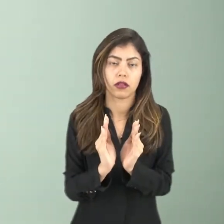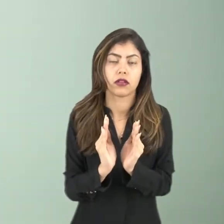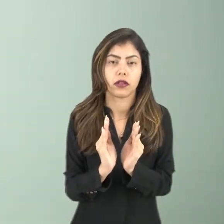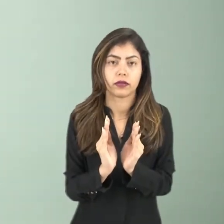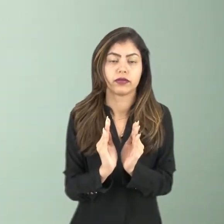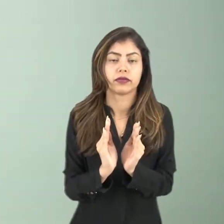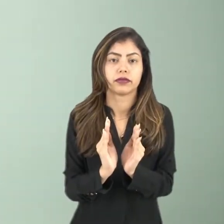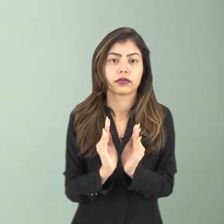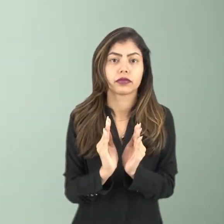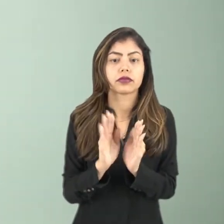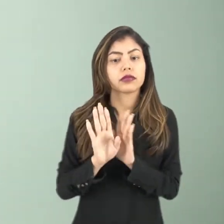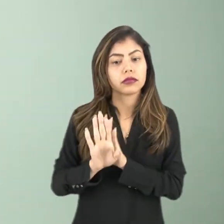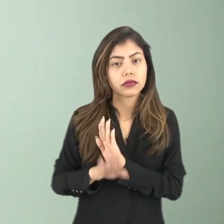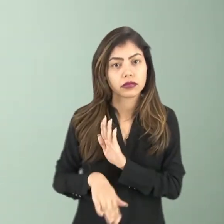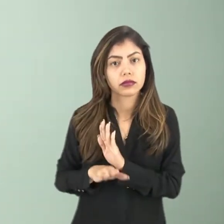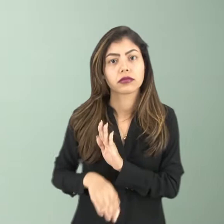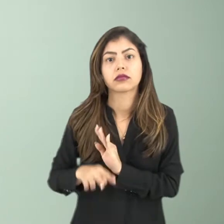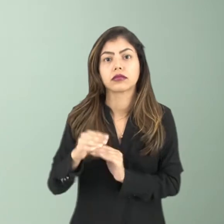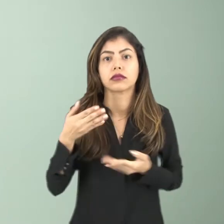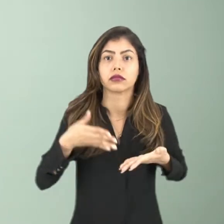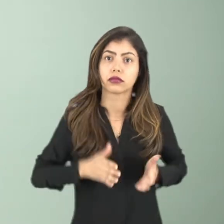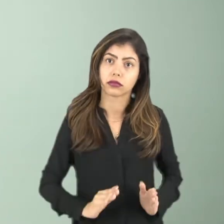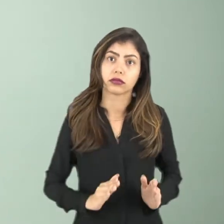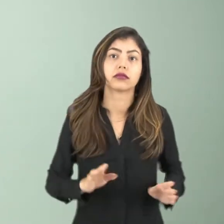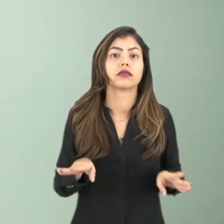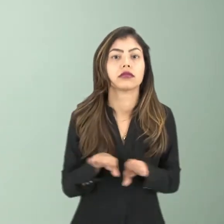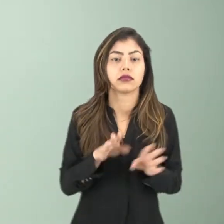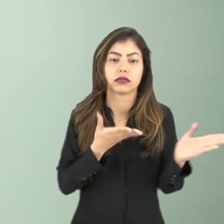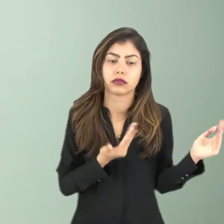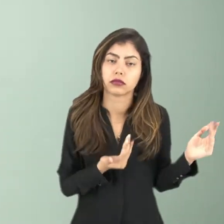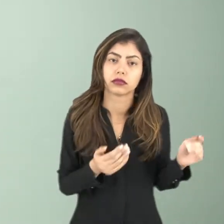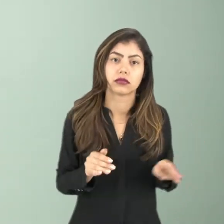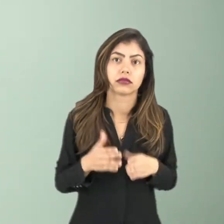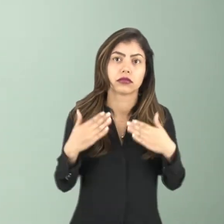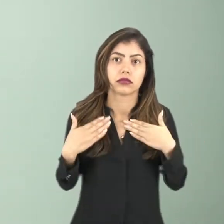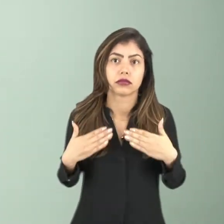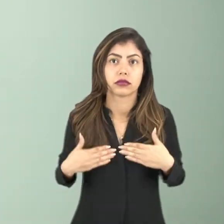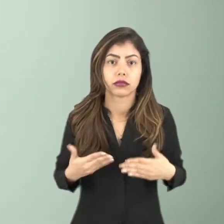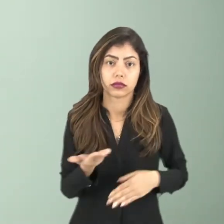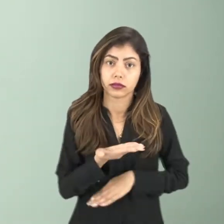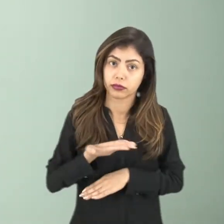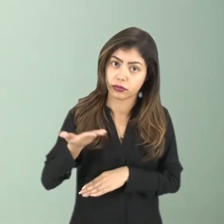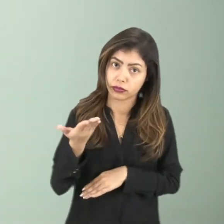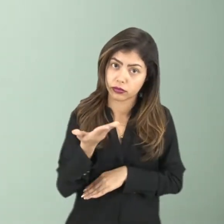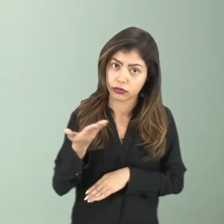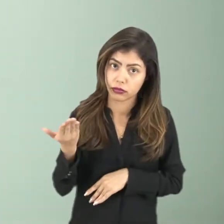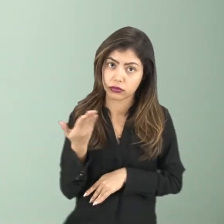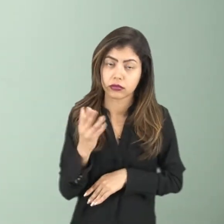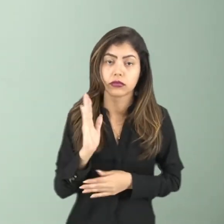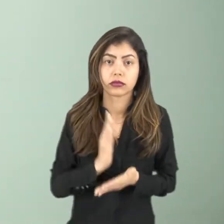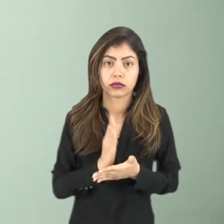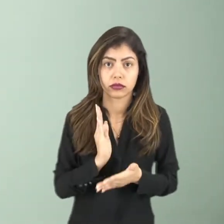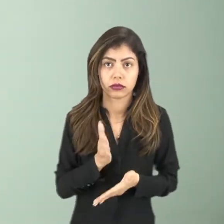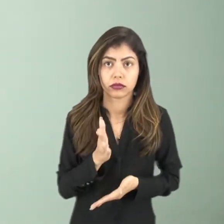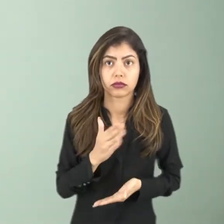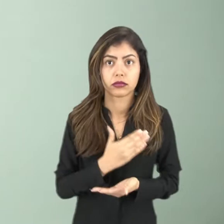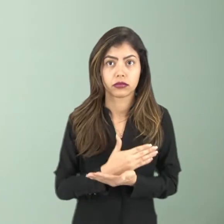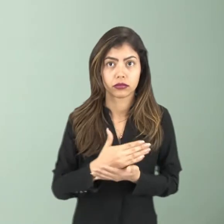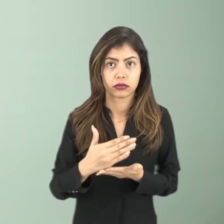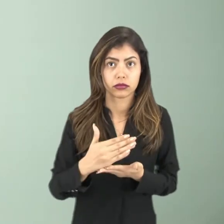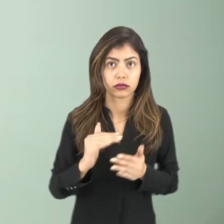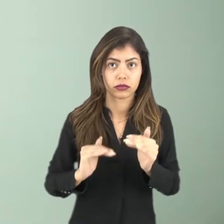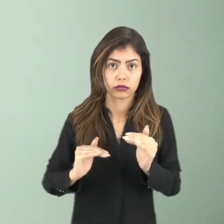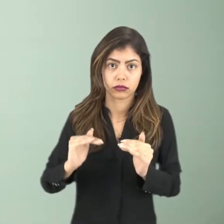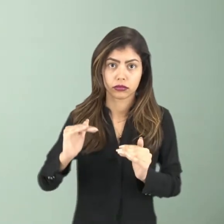pequenininha, tá? Com baixa taxa de natalidade, baixa taxa de jovens. O corpo, a base da pirâmide, ela